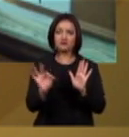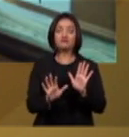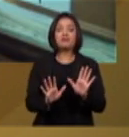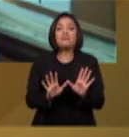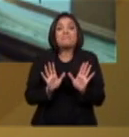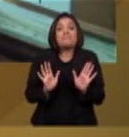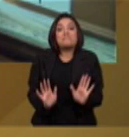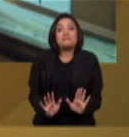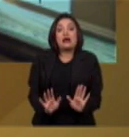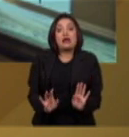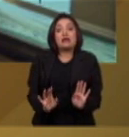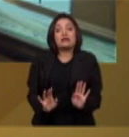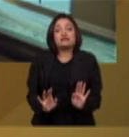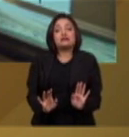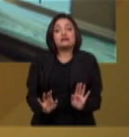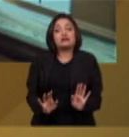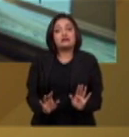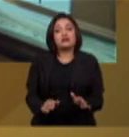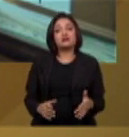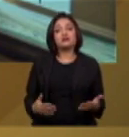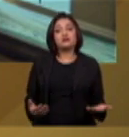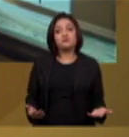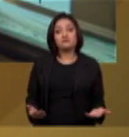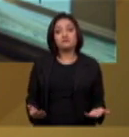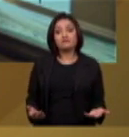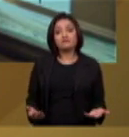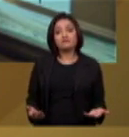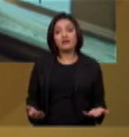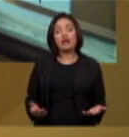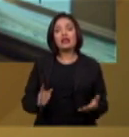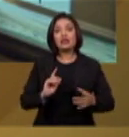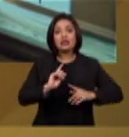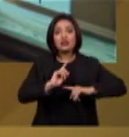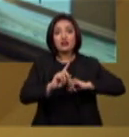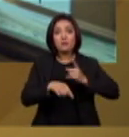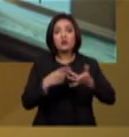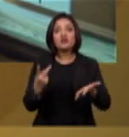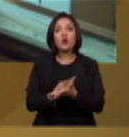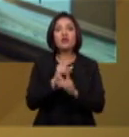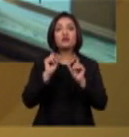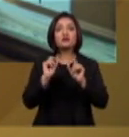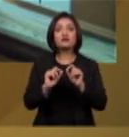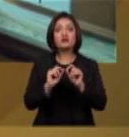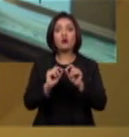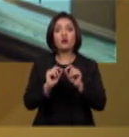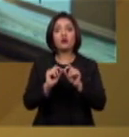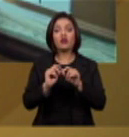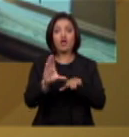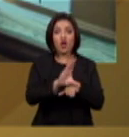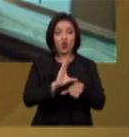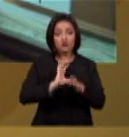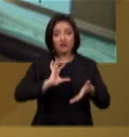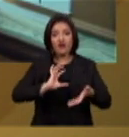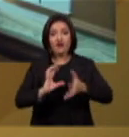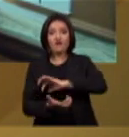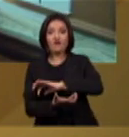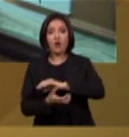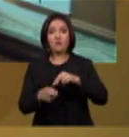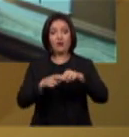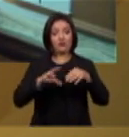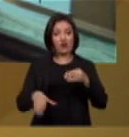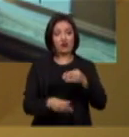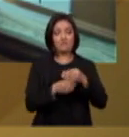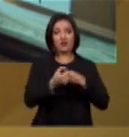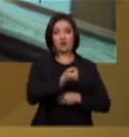Mas veio, presidente, a reforma constitucional mediante a emenda